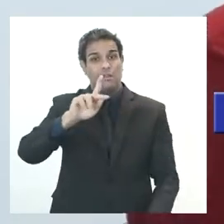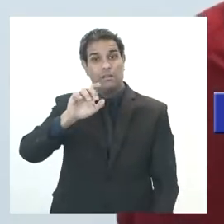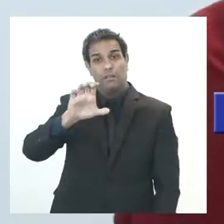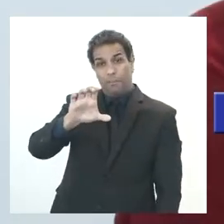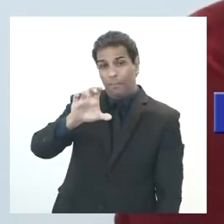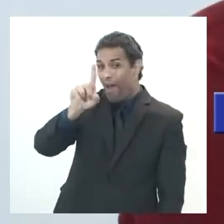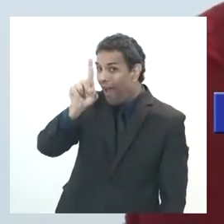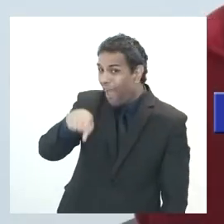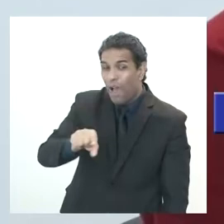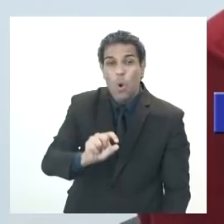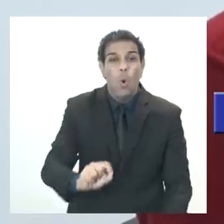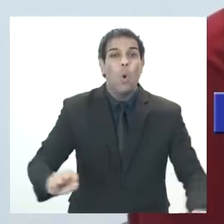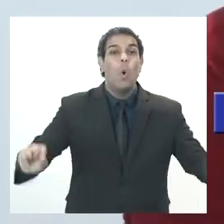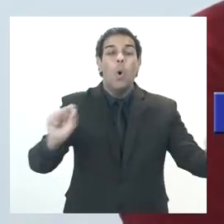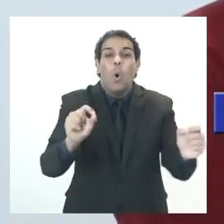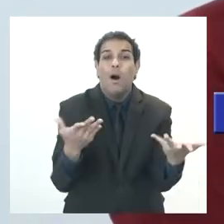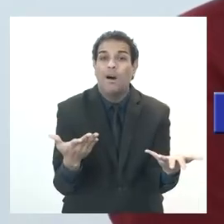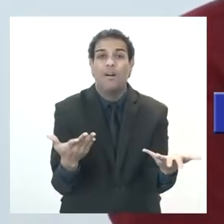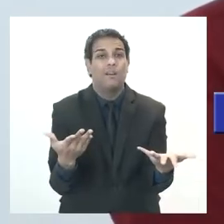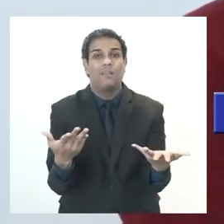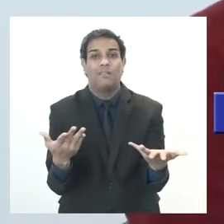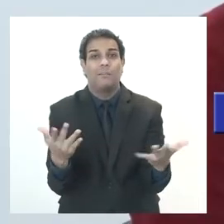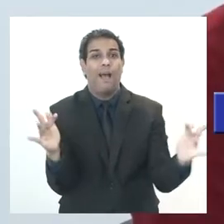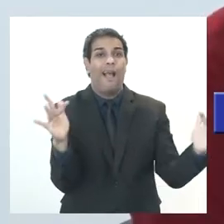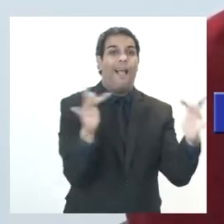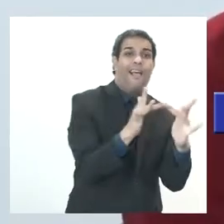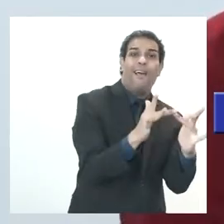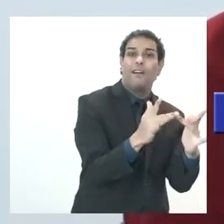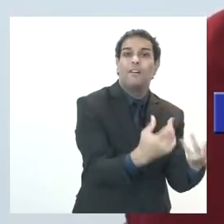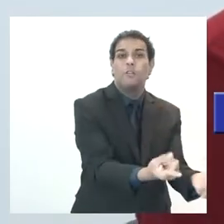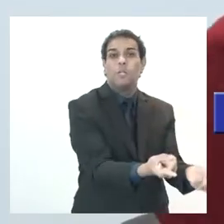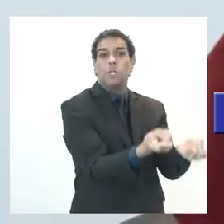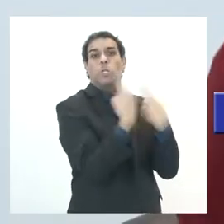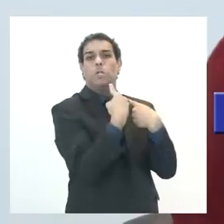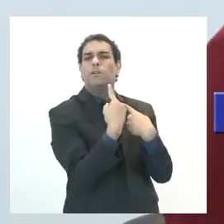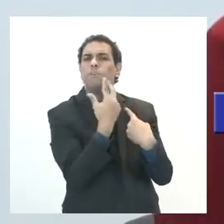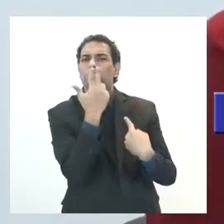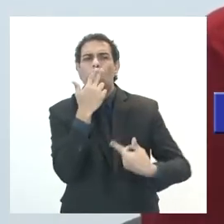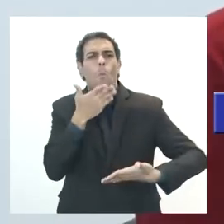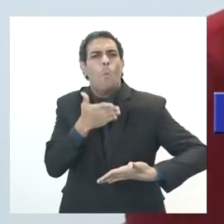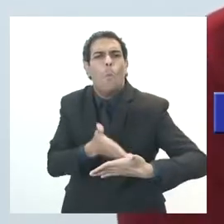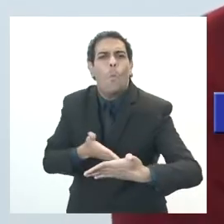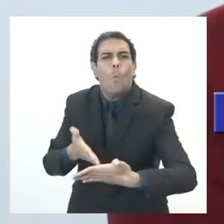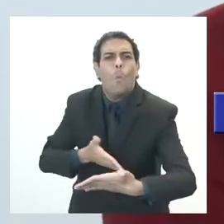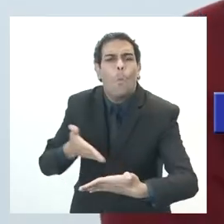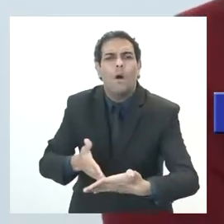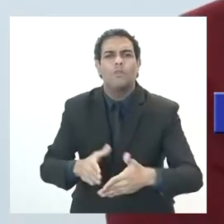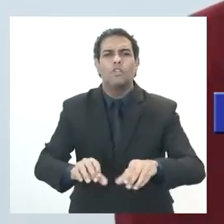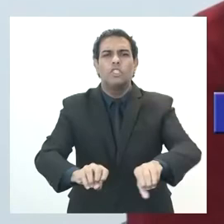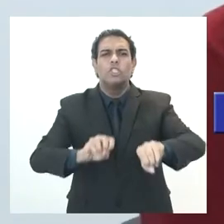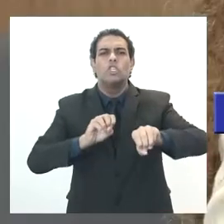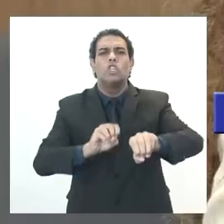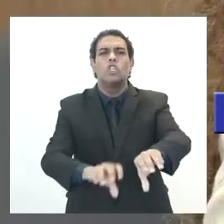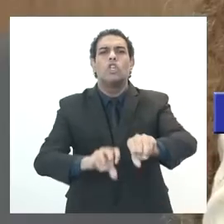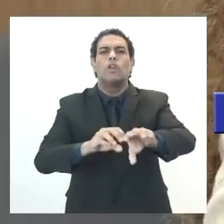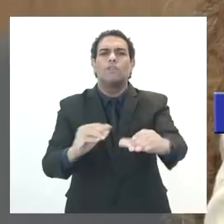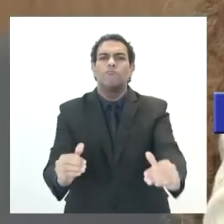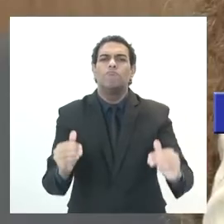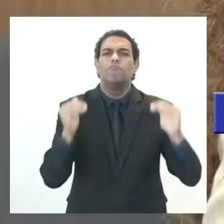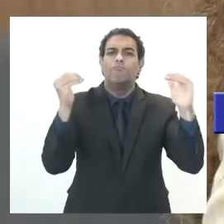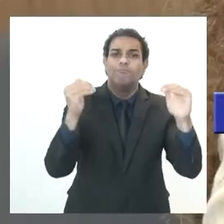coaduna Também com esse governo negacionismo que quer nos em pó limites no ensinar e